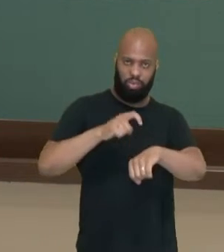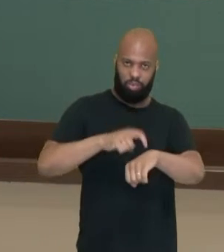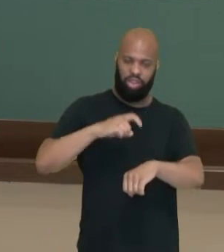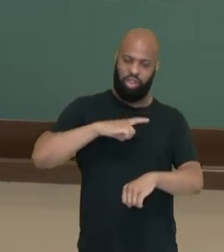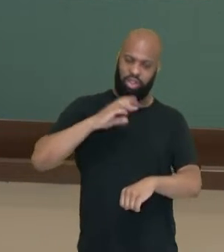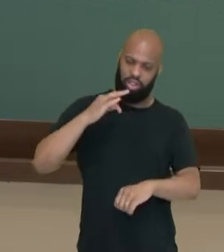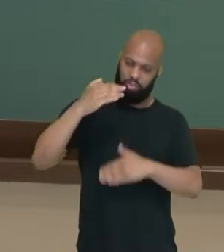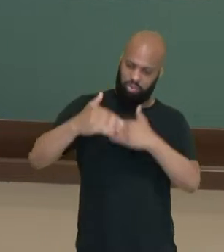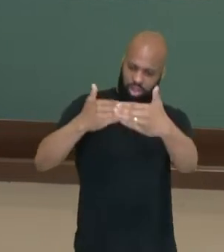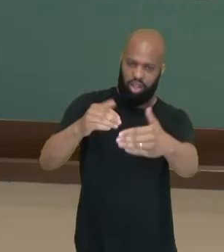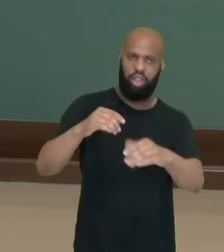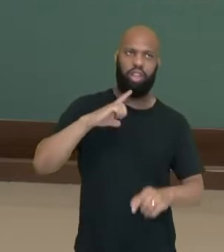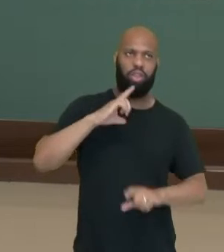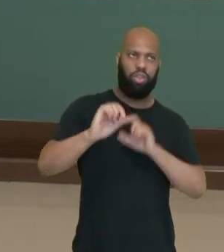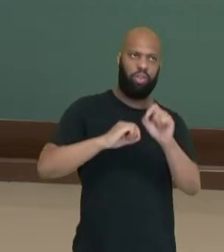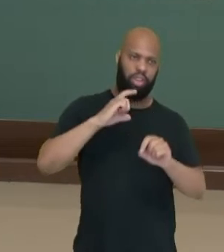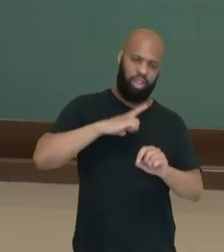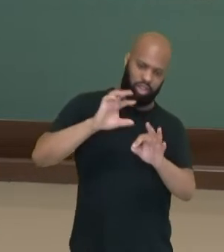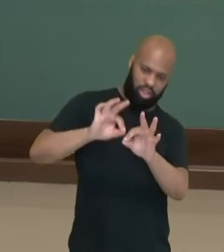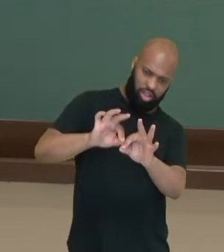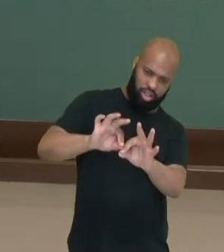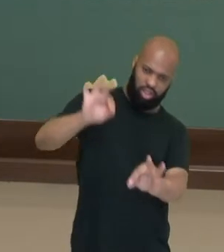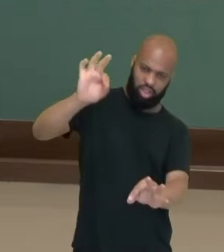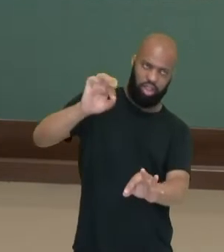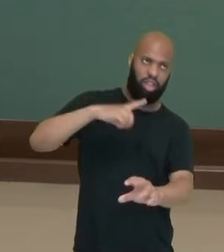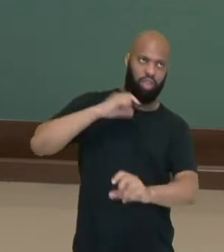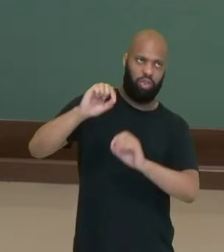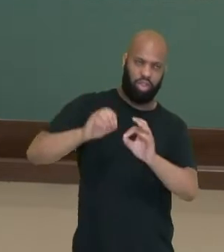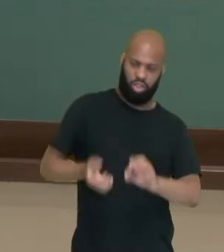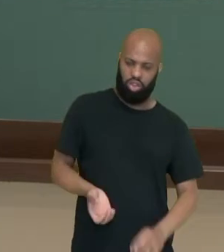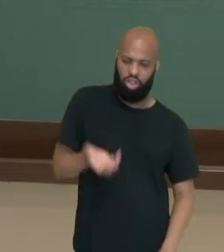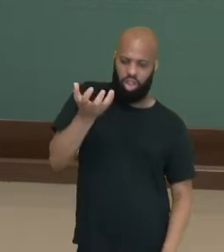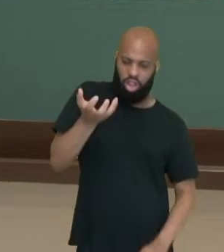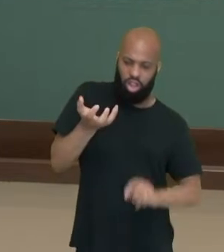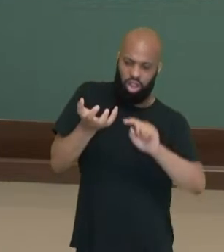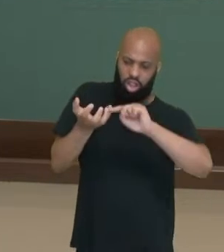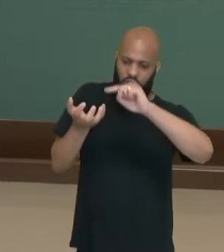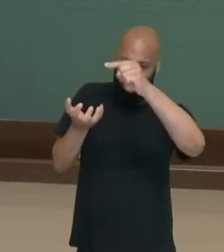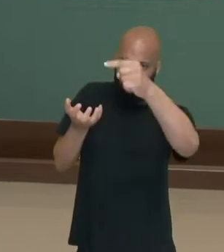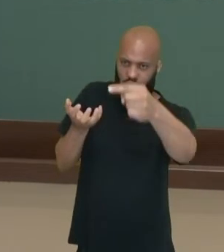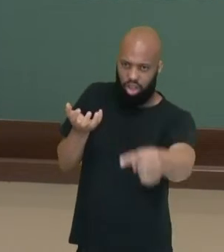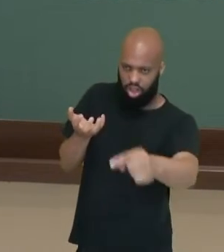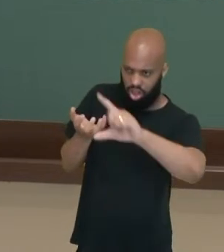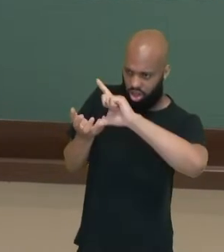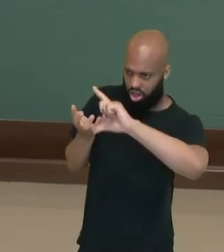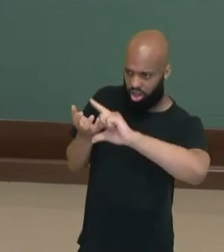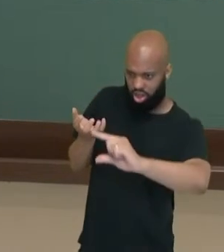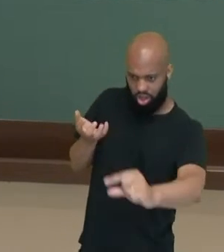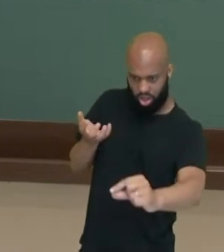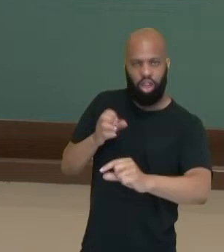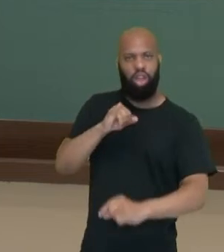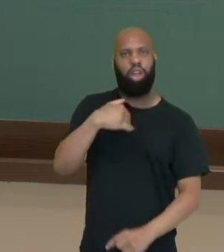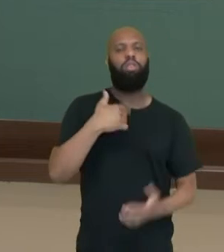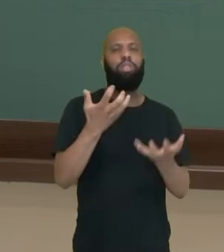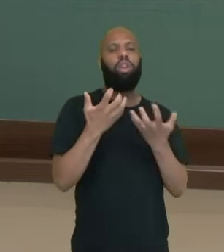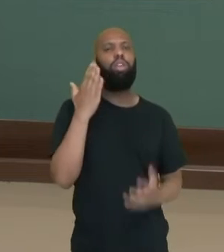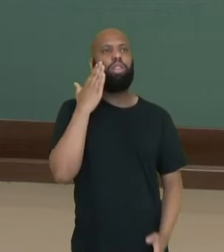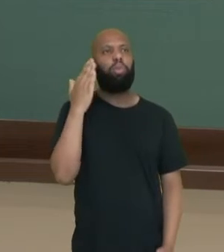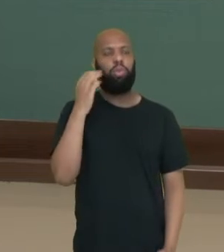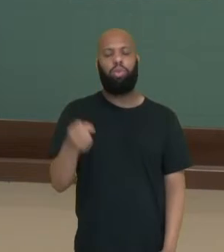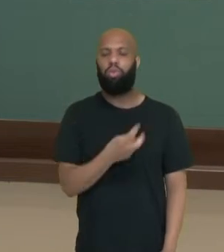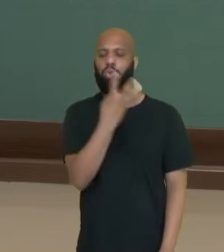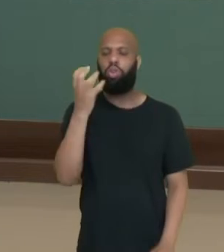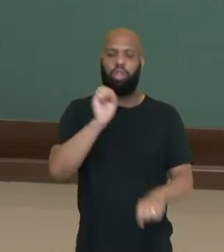a altura dessa bola vai diminuindo, ok? Então, se eu quiser saber quantos